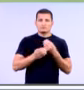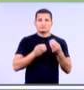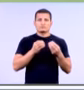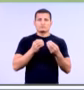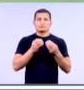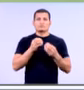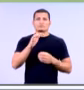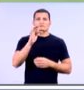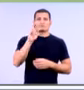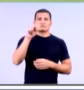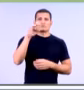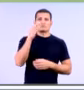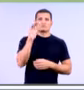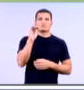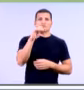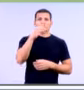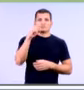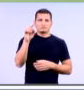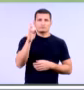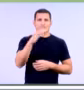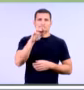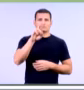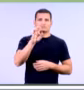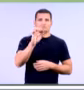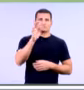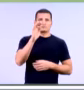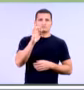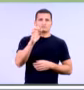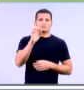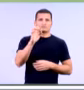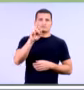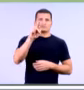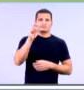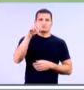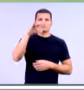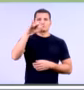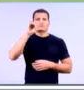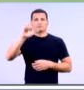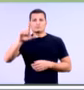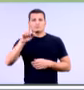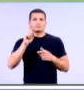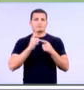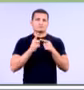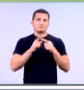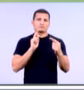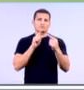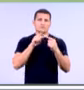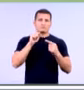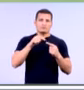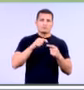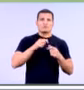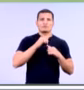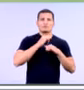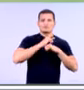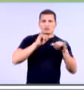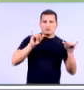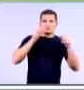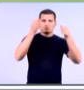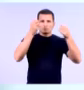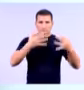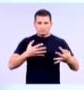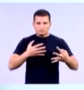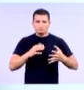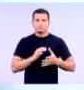referencial, porque o objetivo é informar, é expor uma mensagem, né? Bem, gente, a nossa aula de